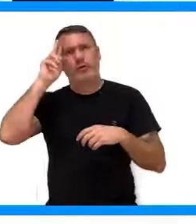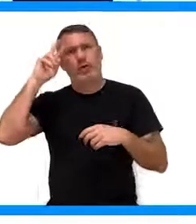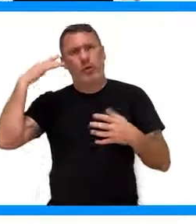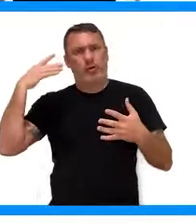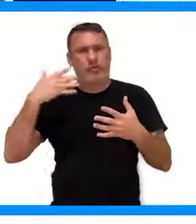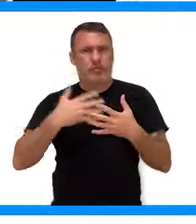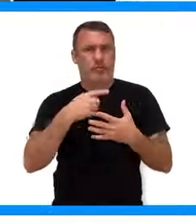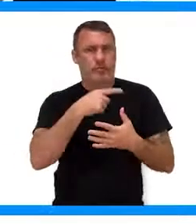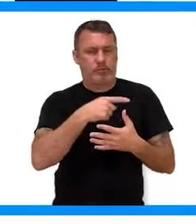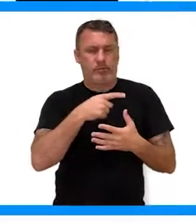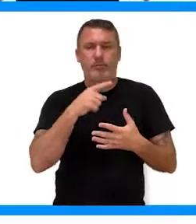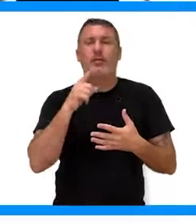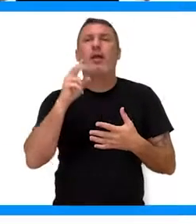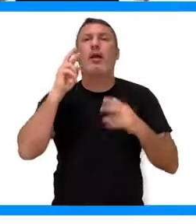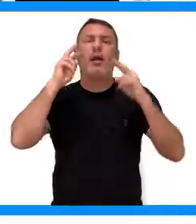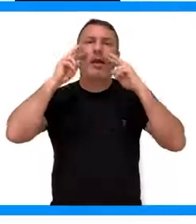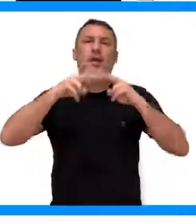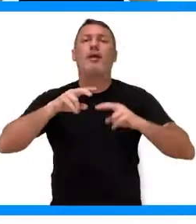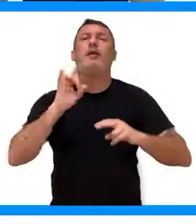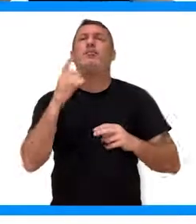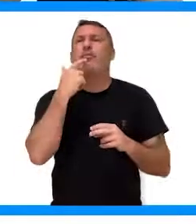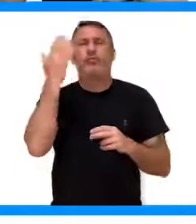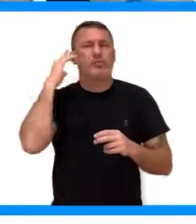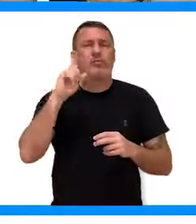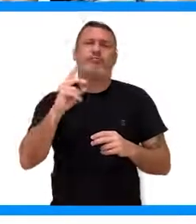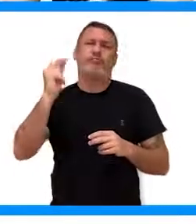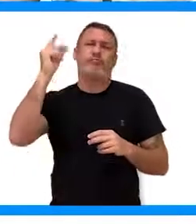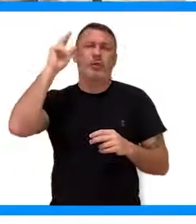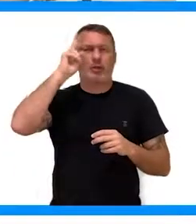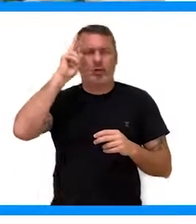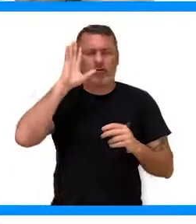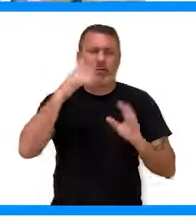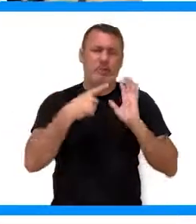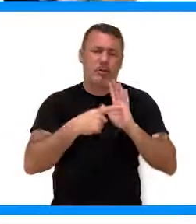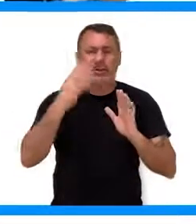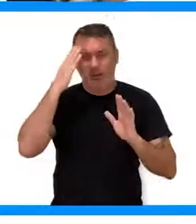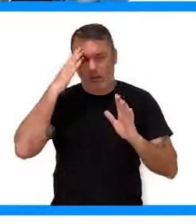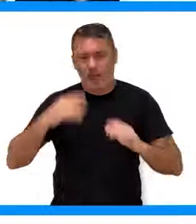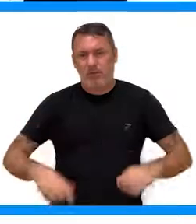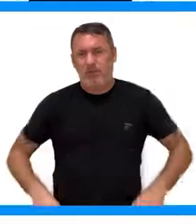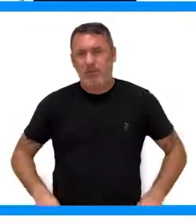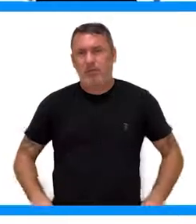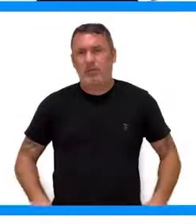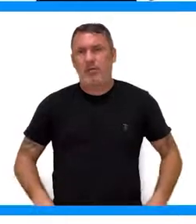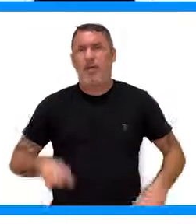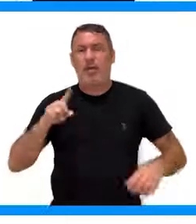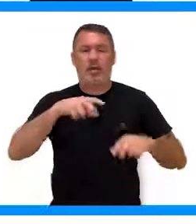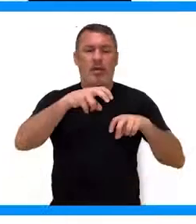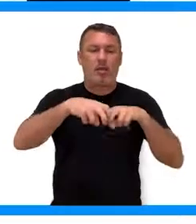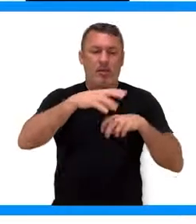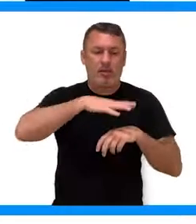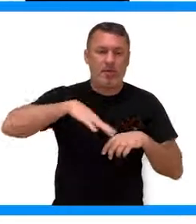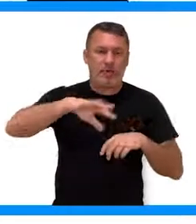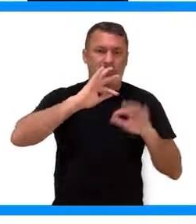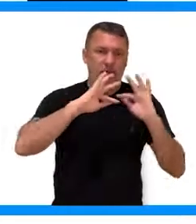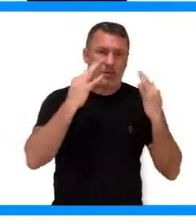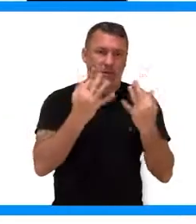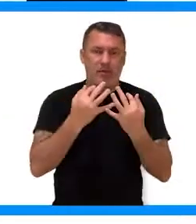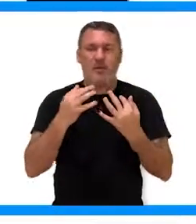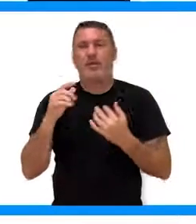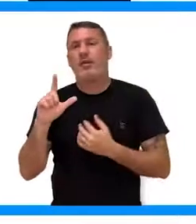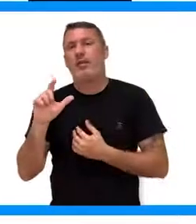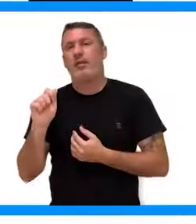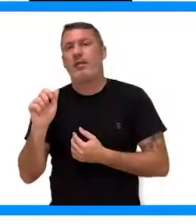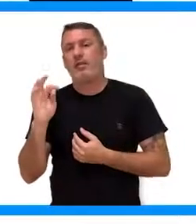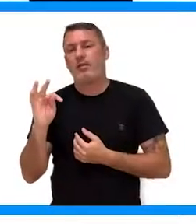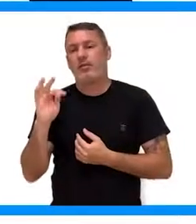é uma divisão reconhecida apenas recentemente, mas já historicamente entre a agricultura familiar e